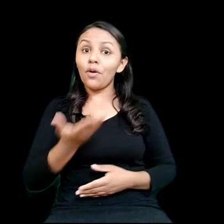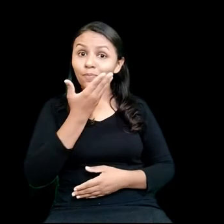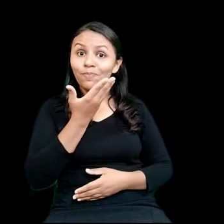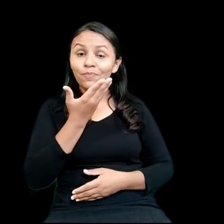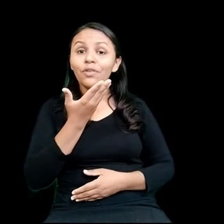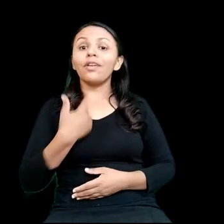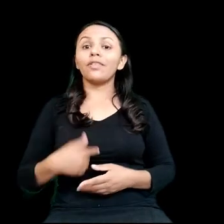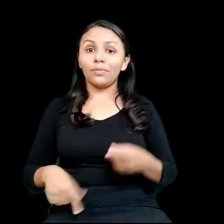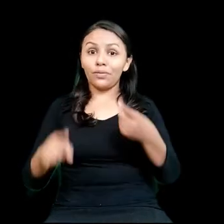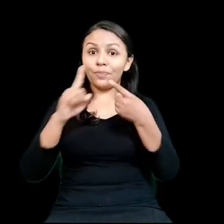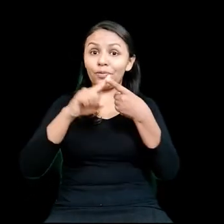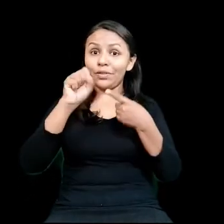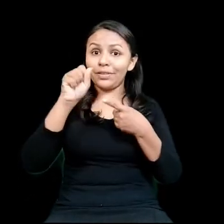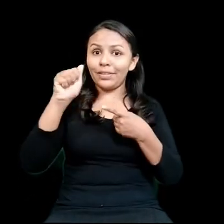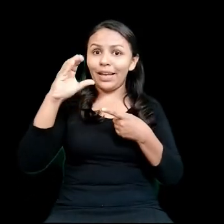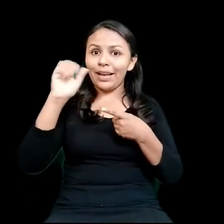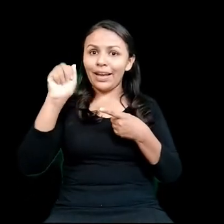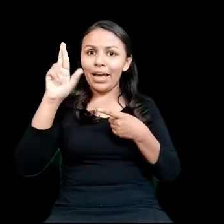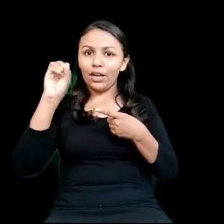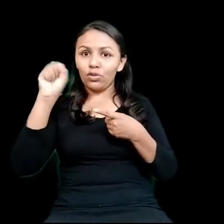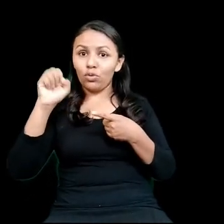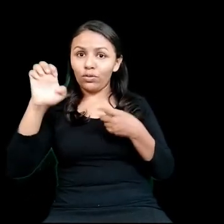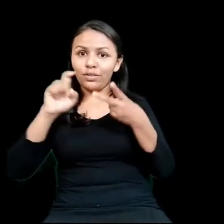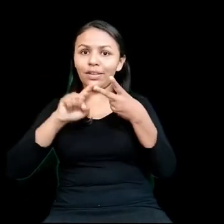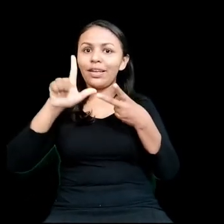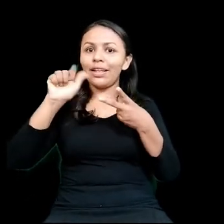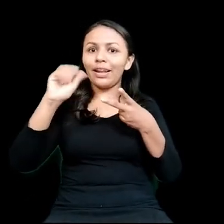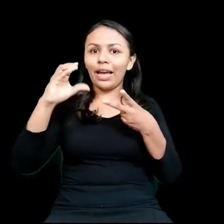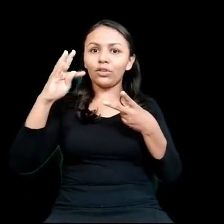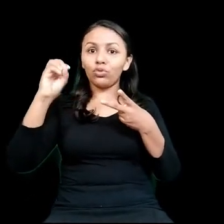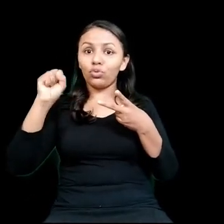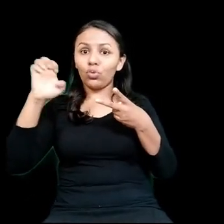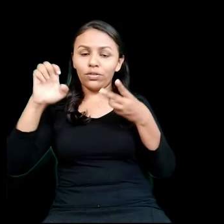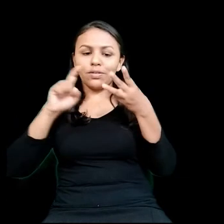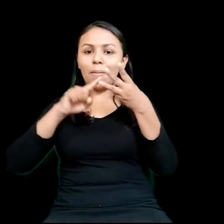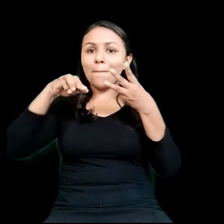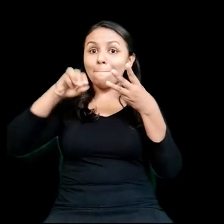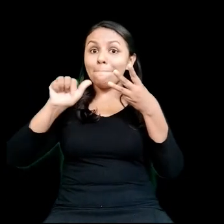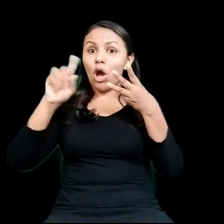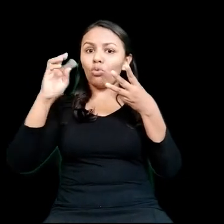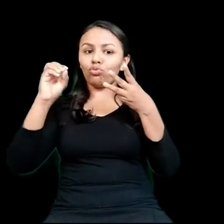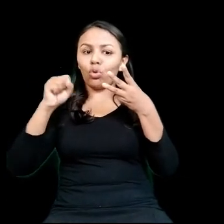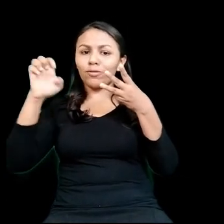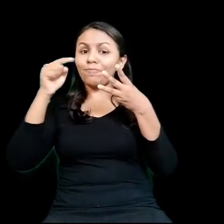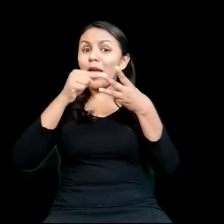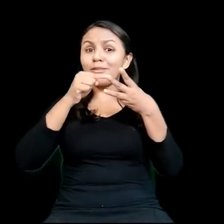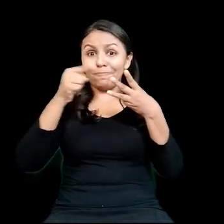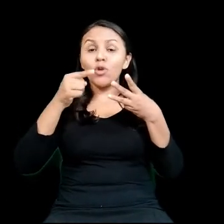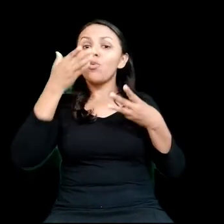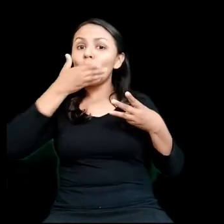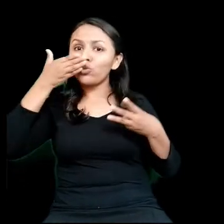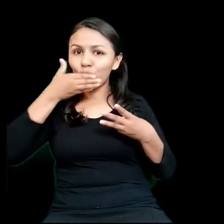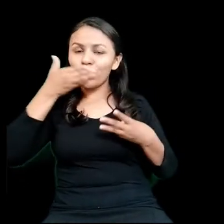os disacarídeos, a sacarose, a lactose e a maltose. E aqui eu destaco a lactose como açúcar do